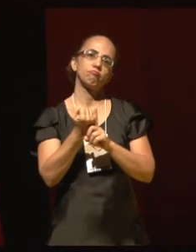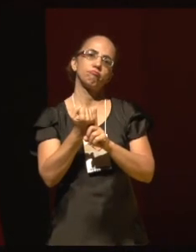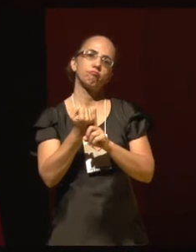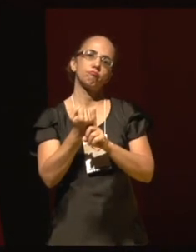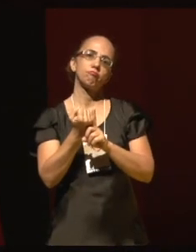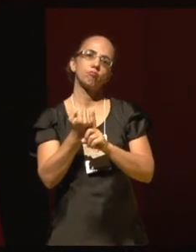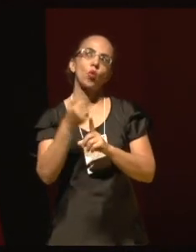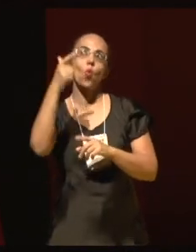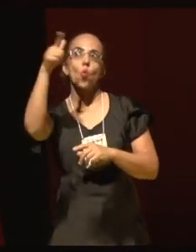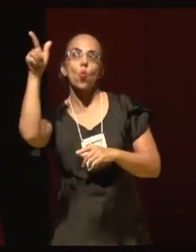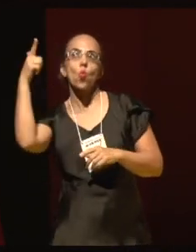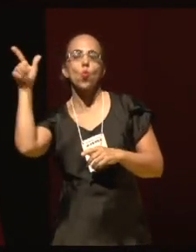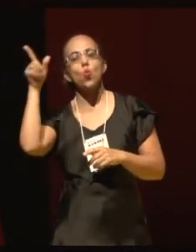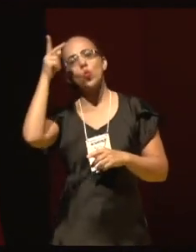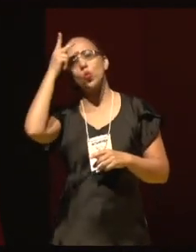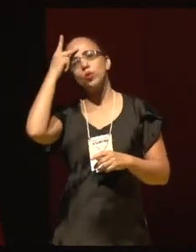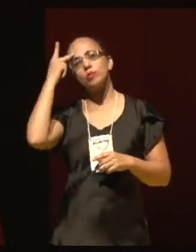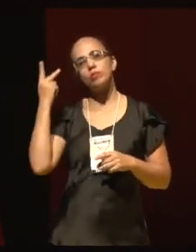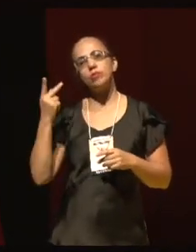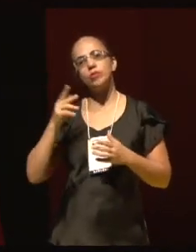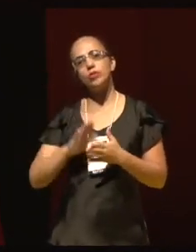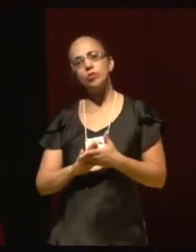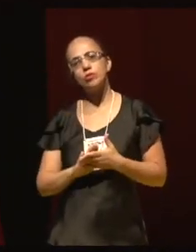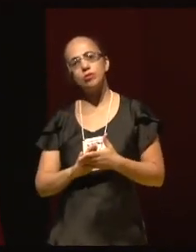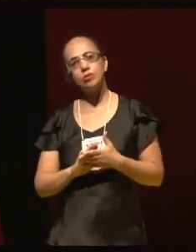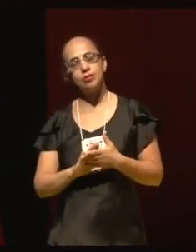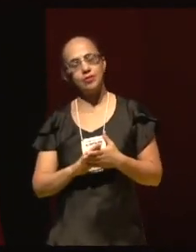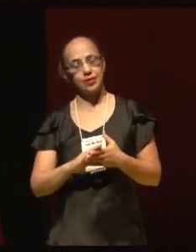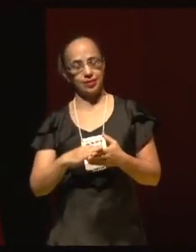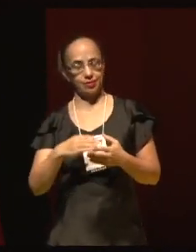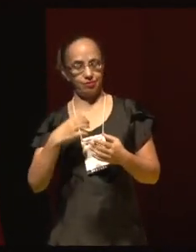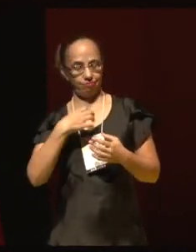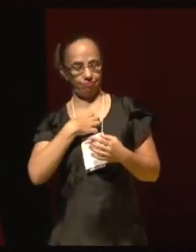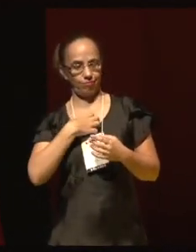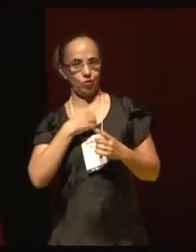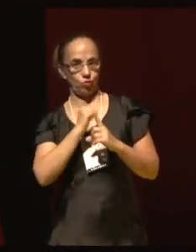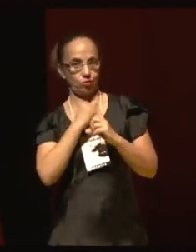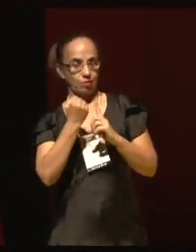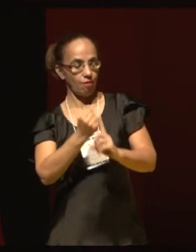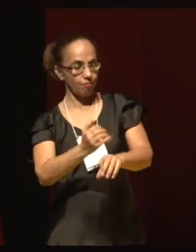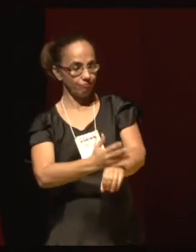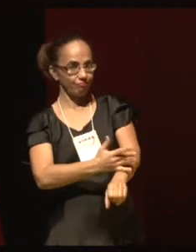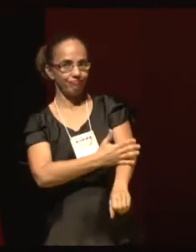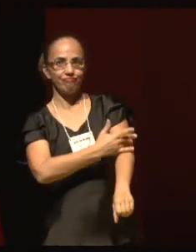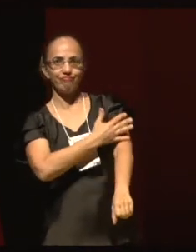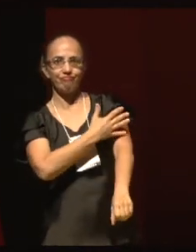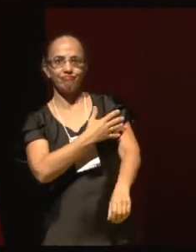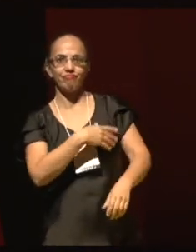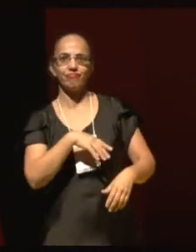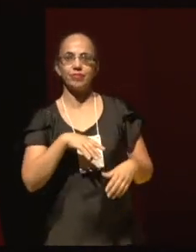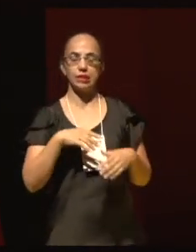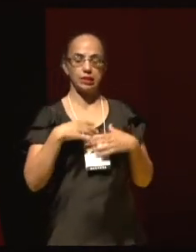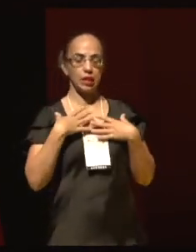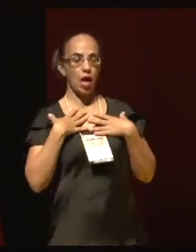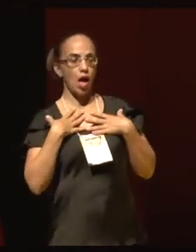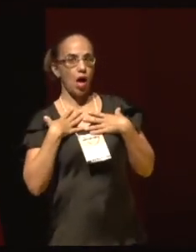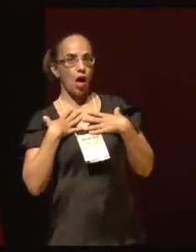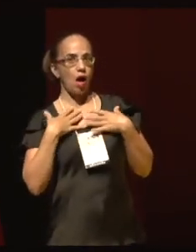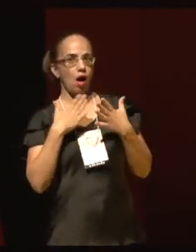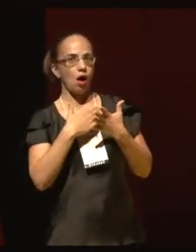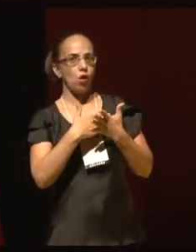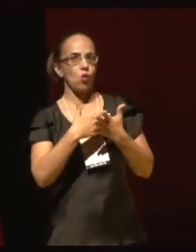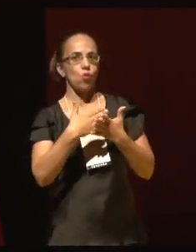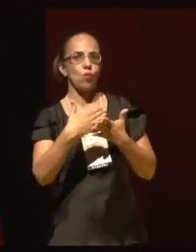Outros, para que a sociedade fique comovida e comece a desenvolver o amor